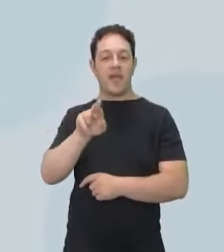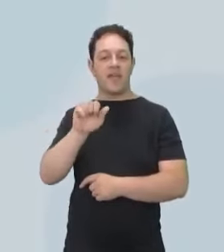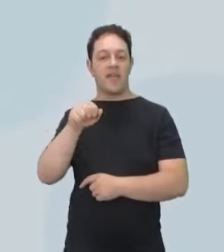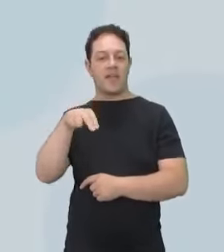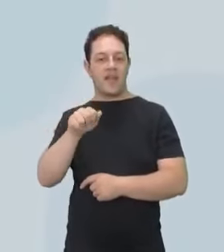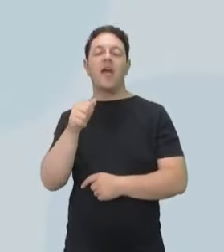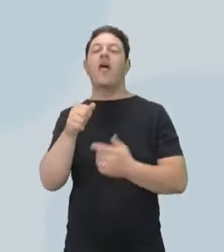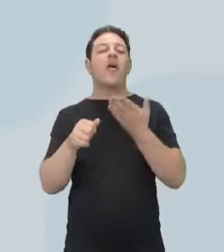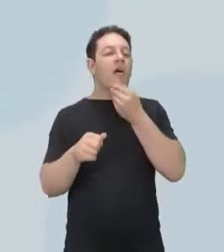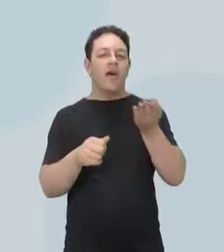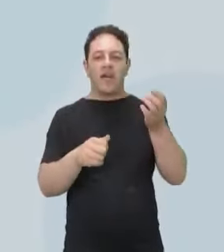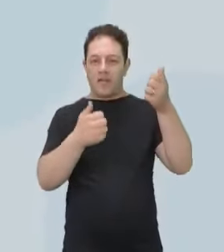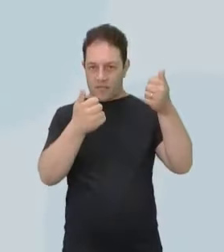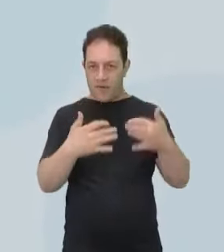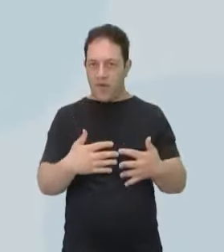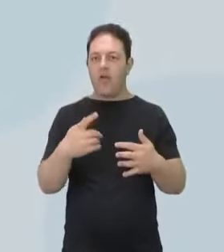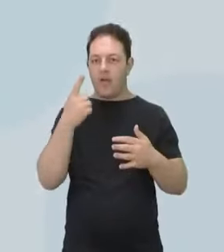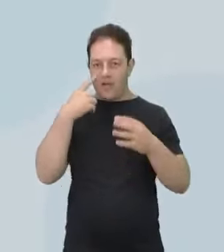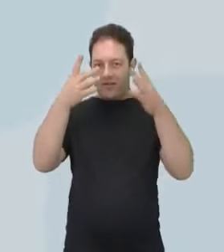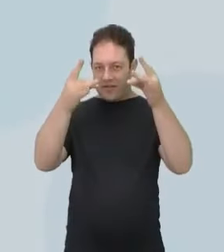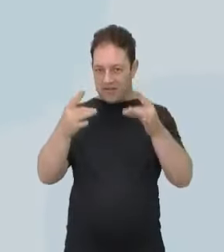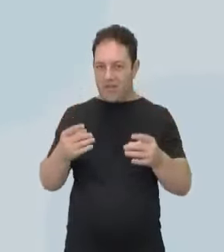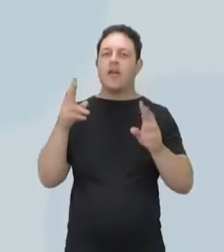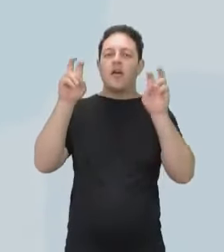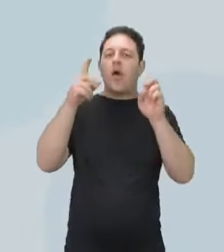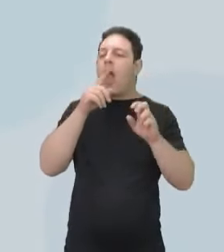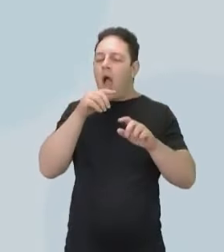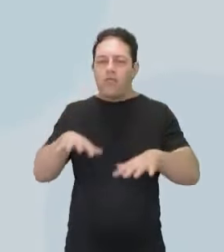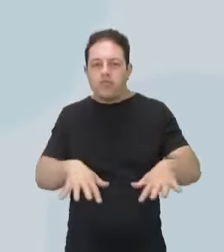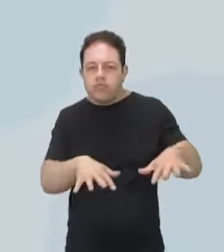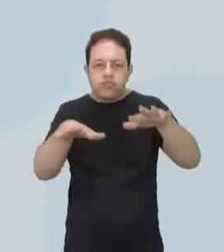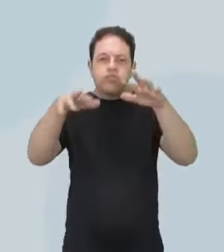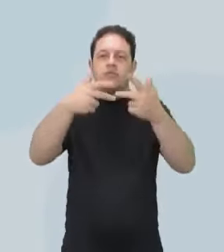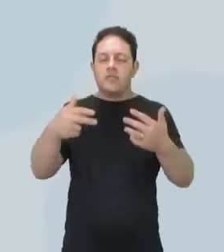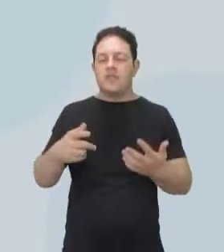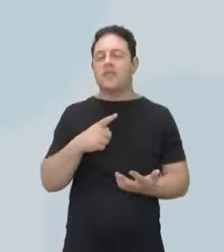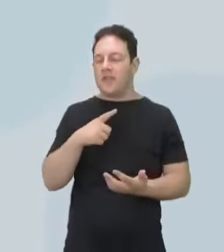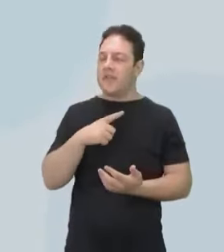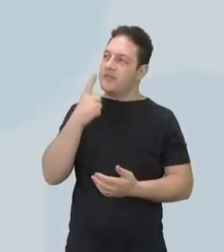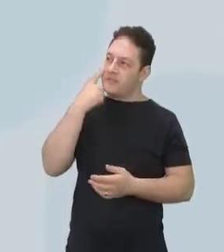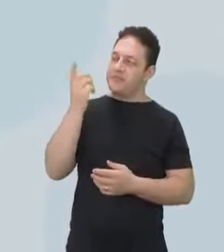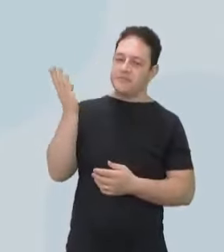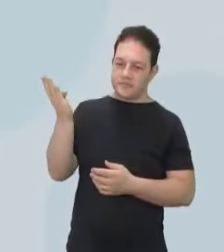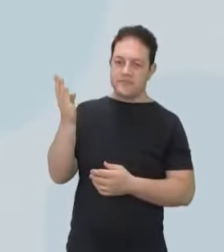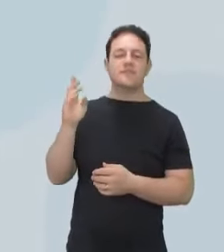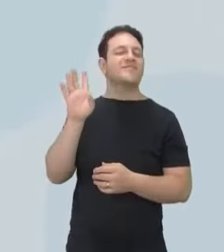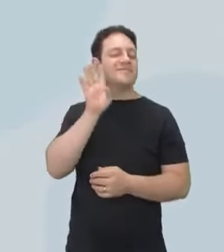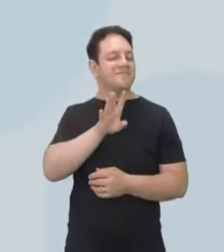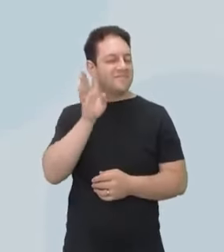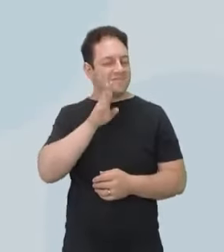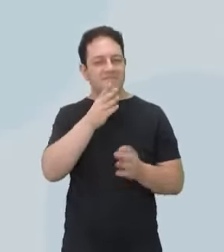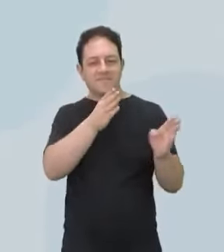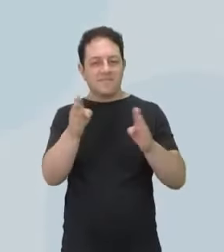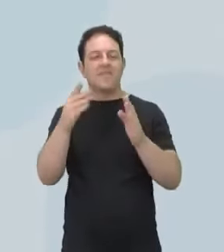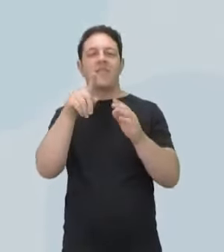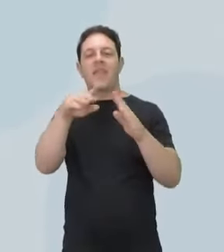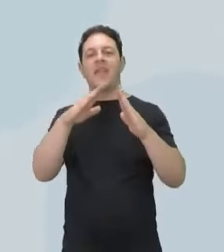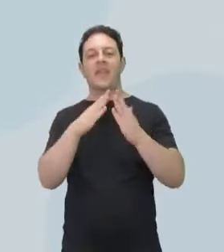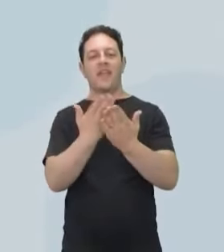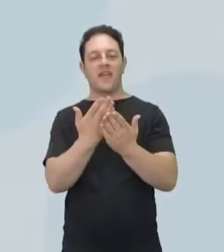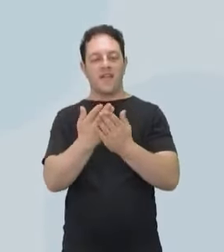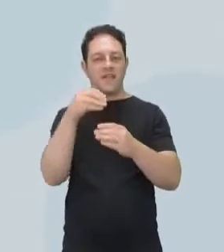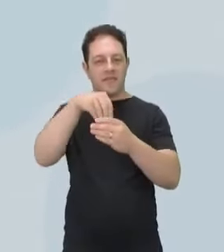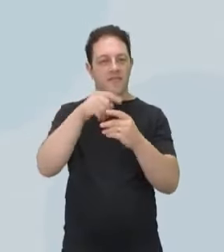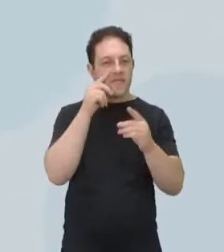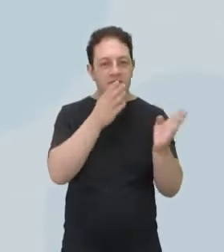Eduardo comentou aí na explanação sobre inundação, enchente e alagamento. É super legal para usar aí em sala de aula com